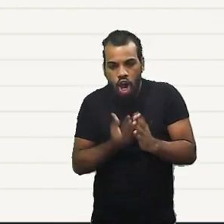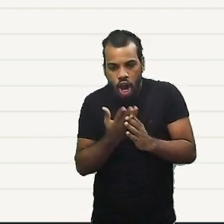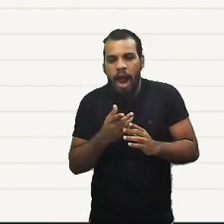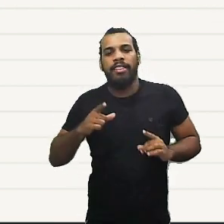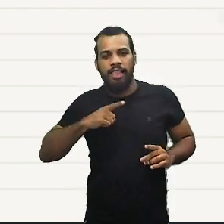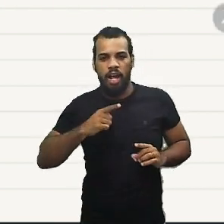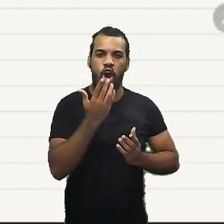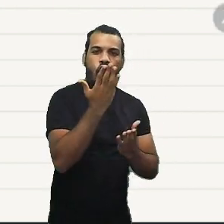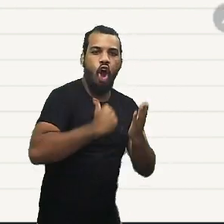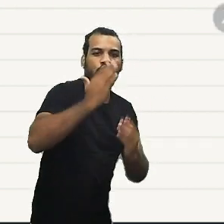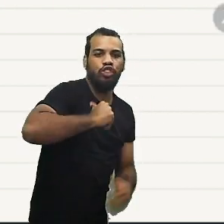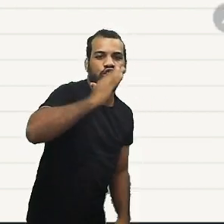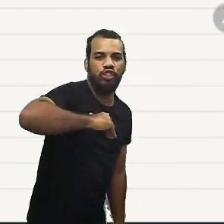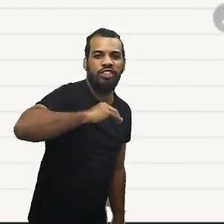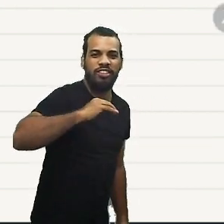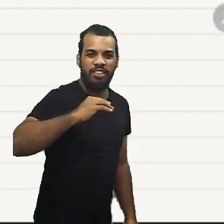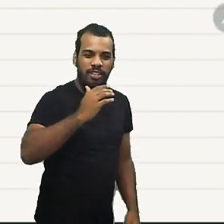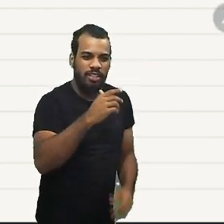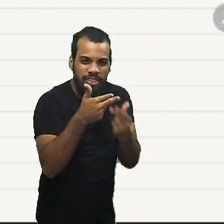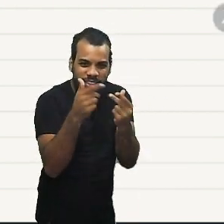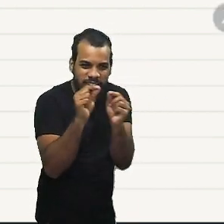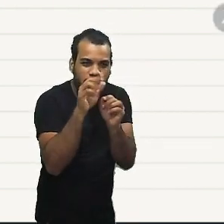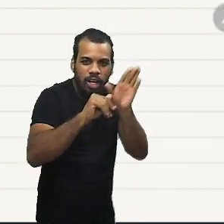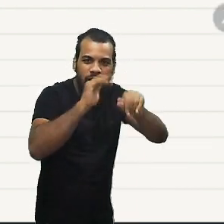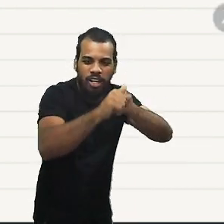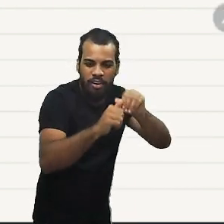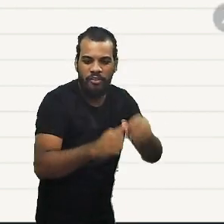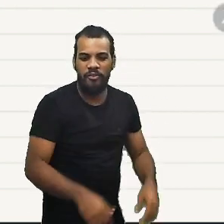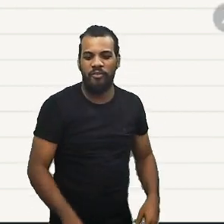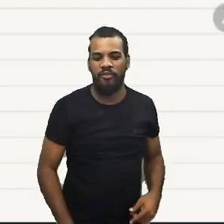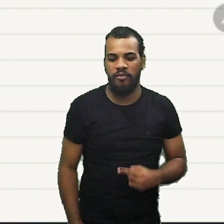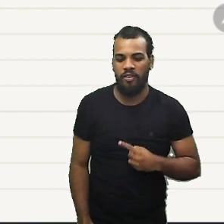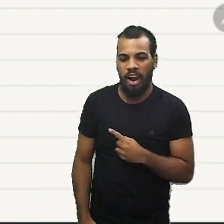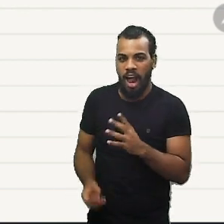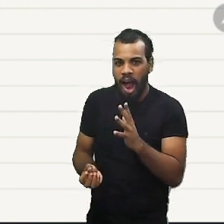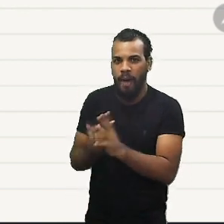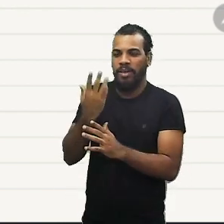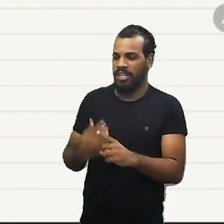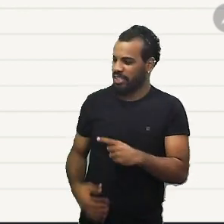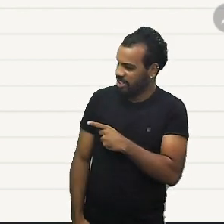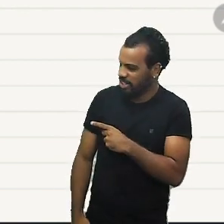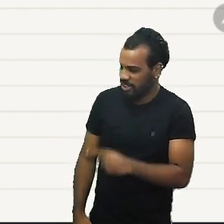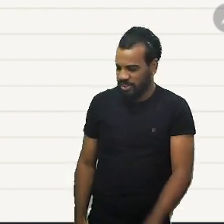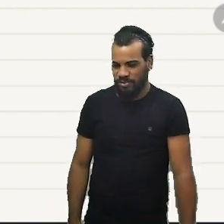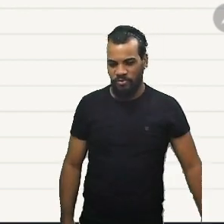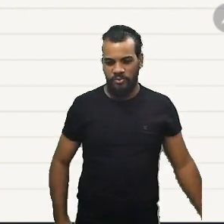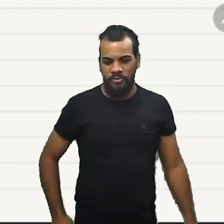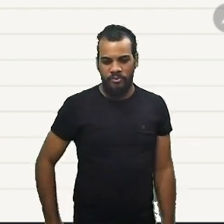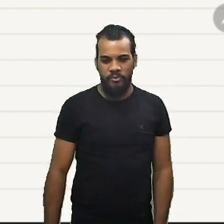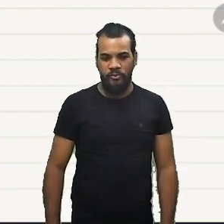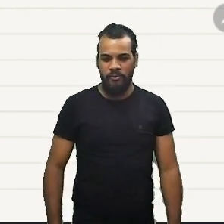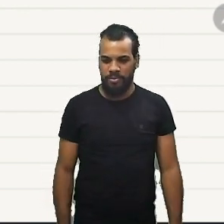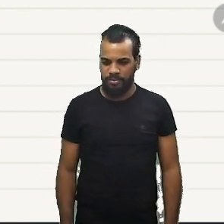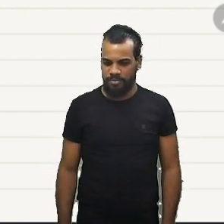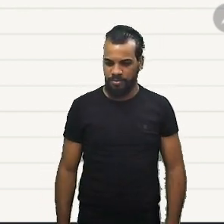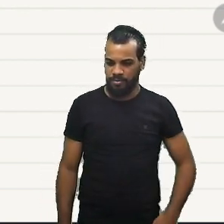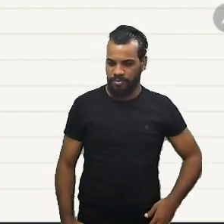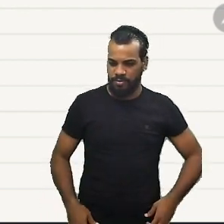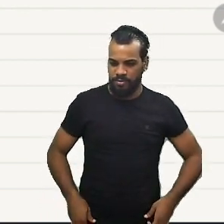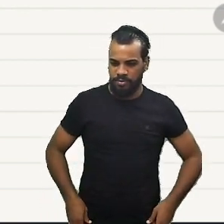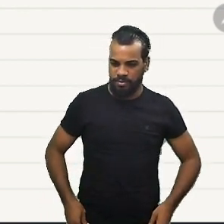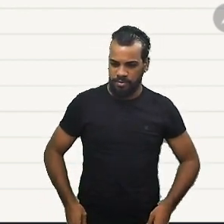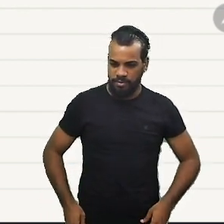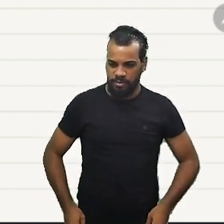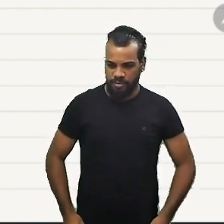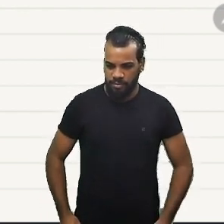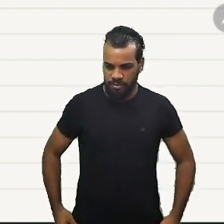a partir daí que vai aparecer os heterótrofos. É aí que vai aparecer